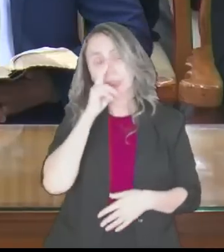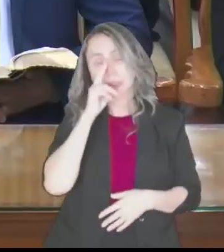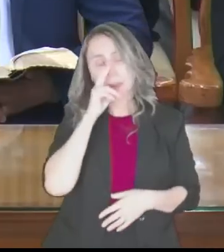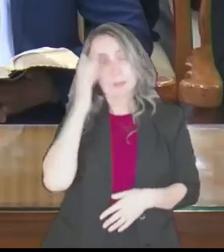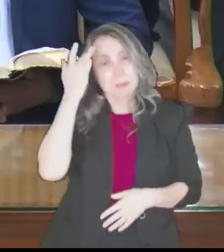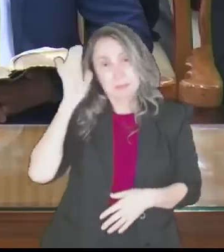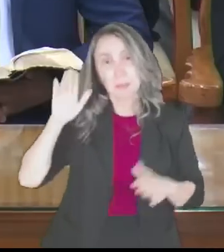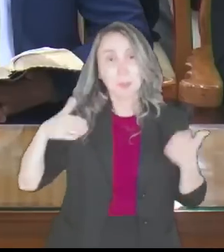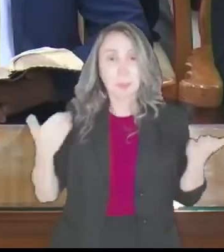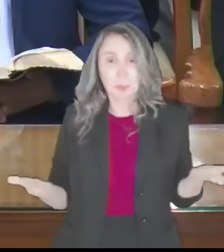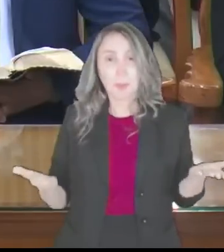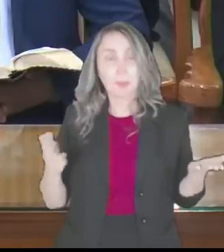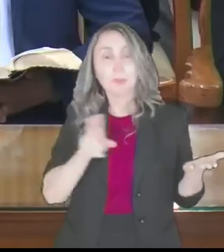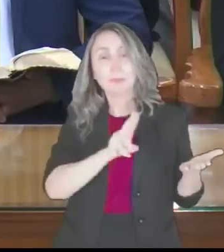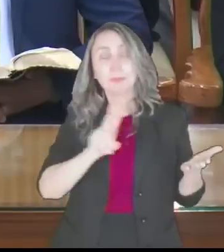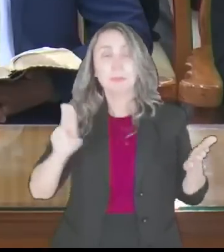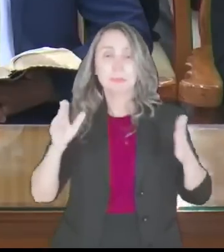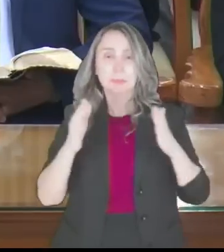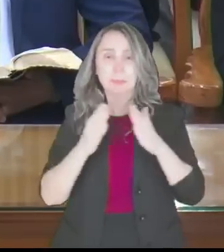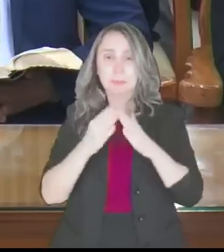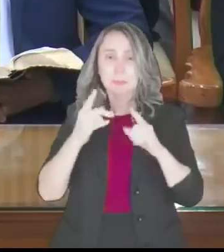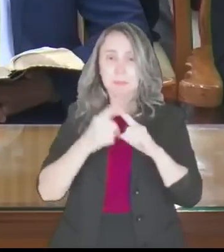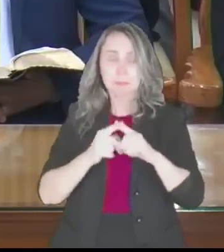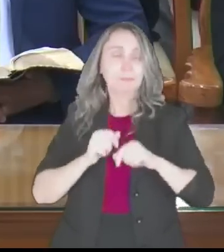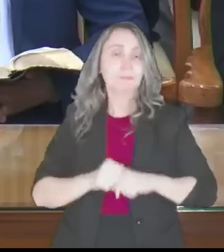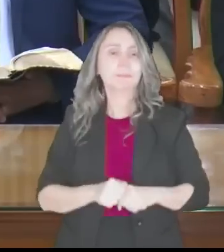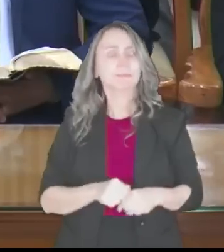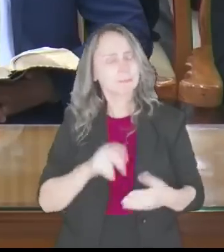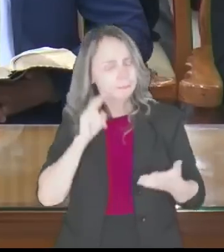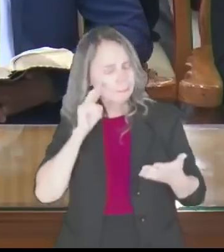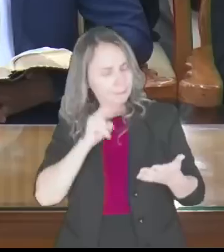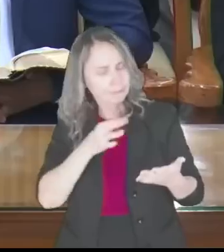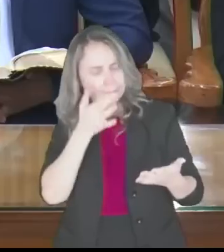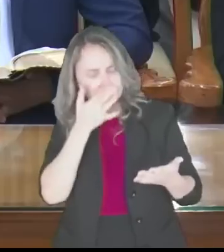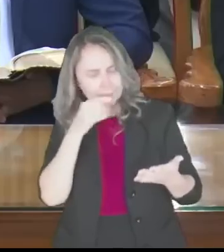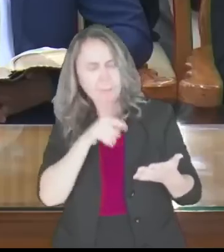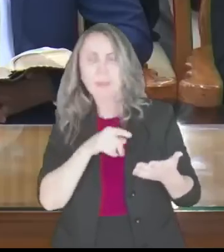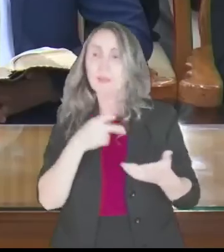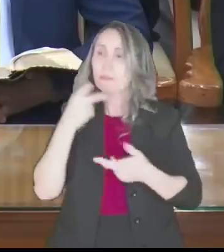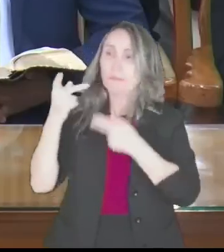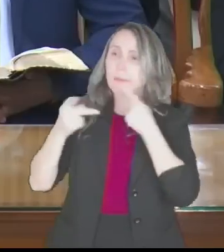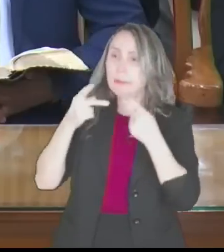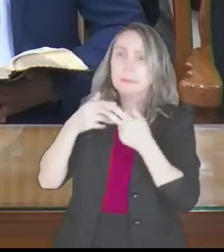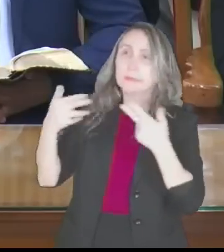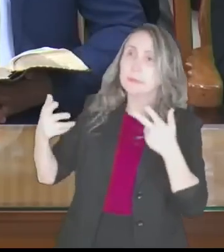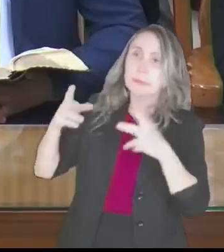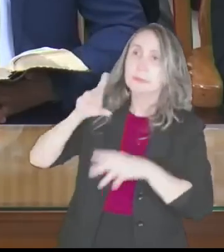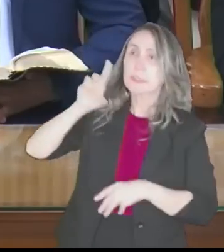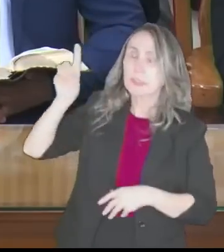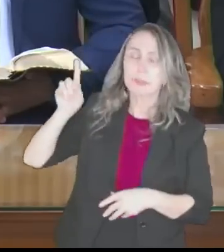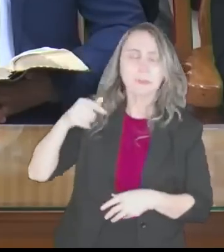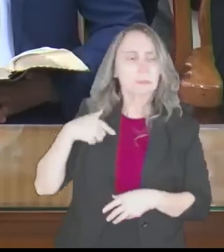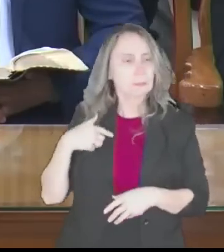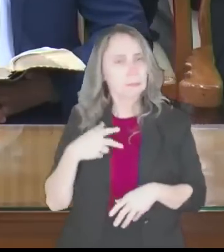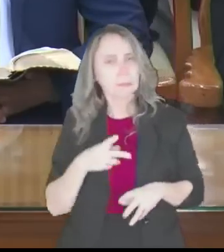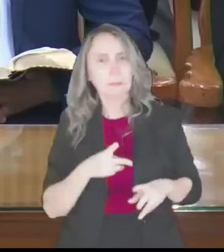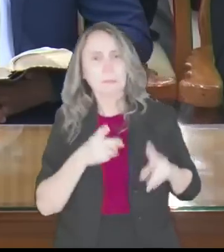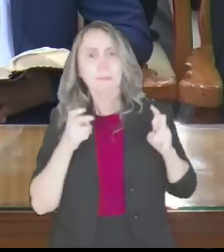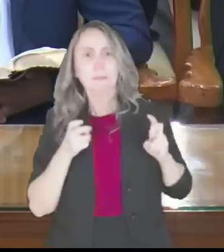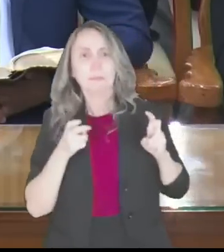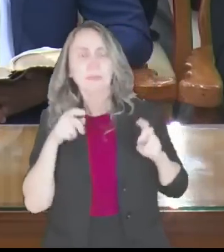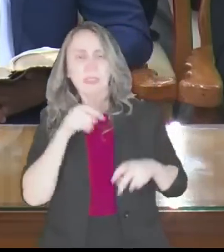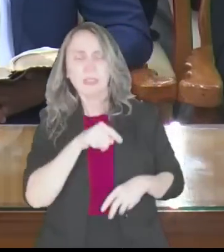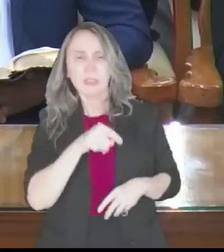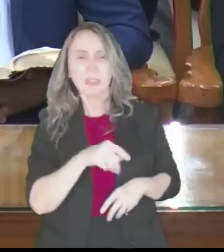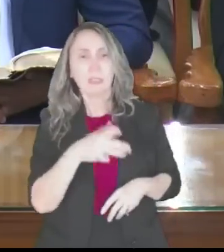denominação, e ela falando de algumas coisas de Deus e tal. Irmãos, e eu notei que aquela mulher